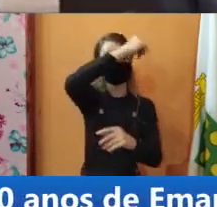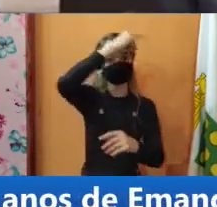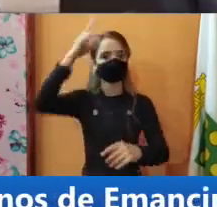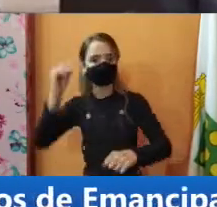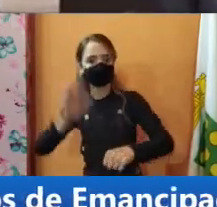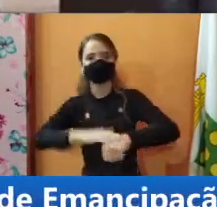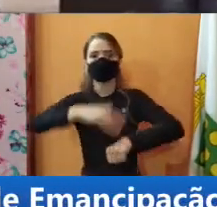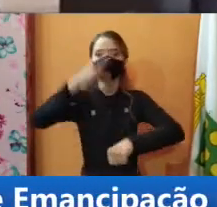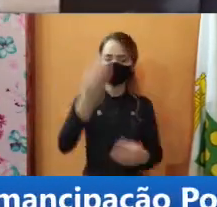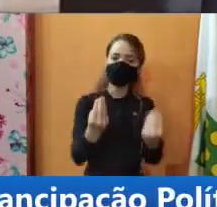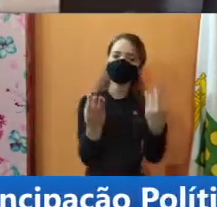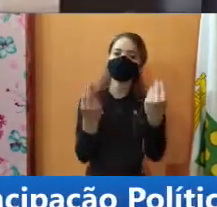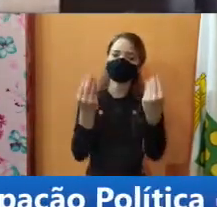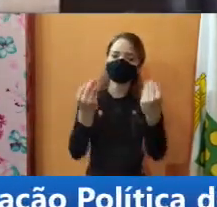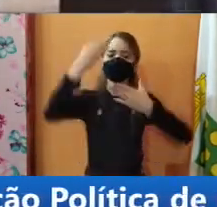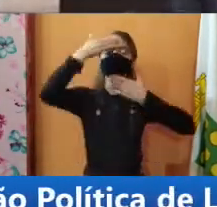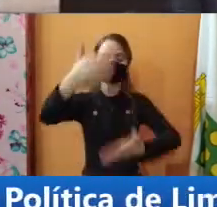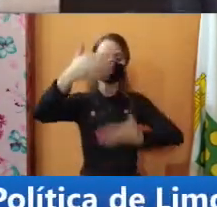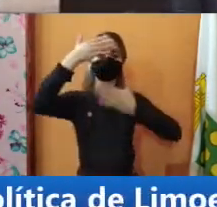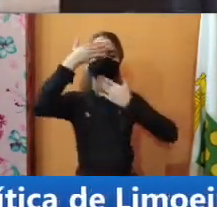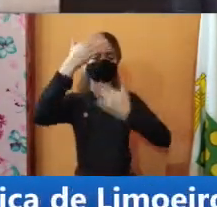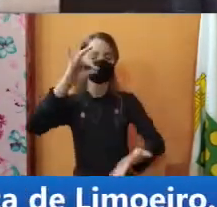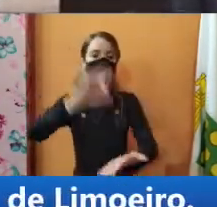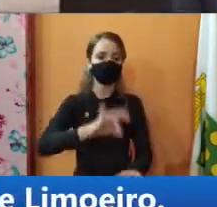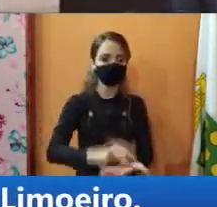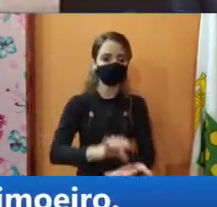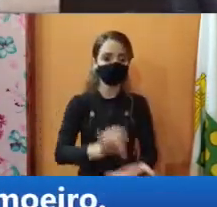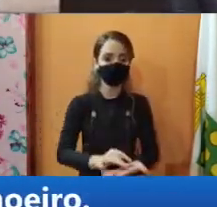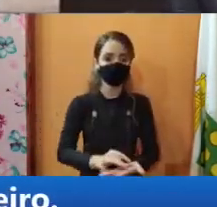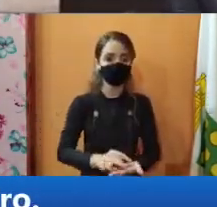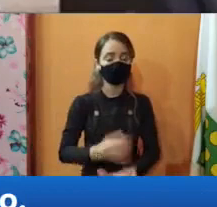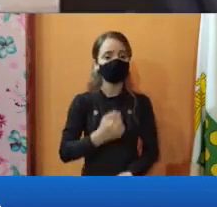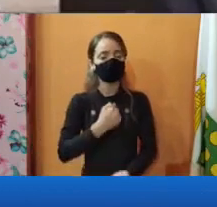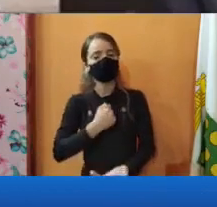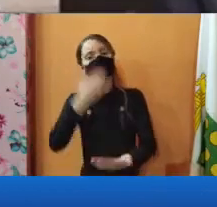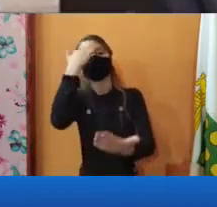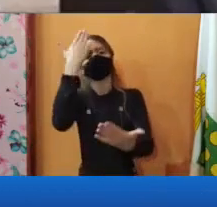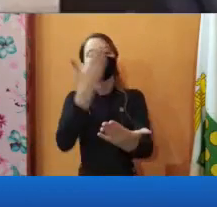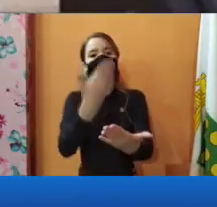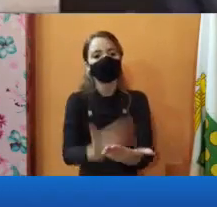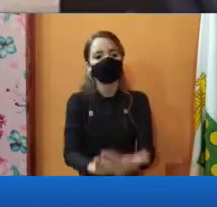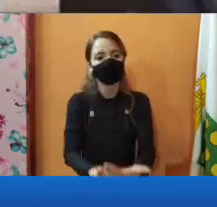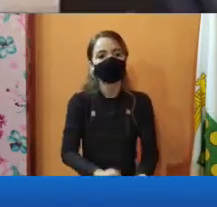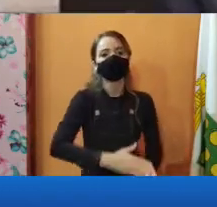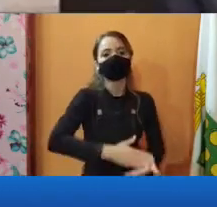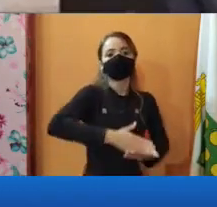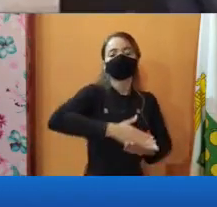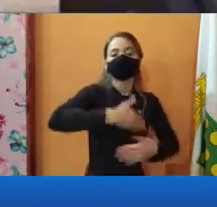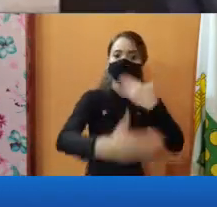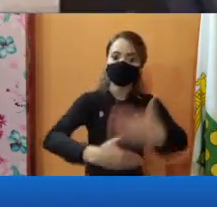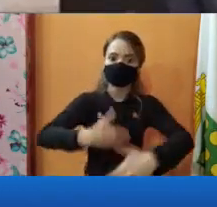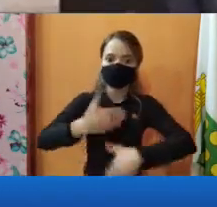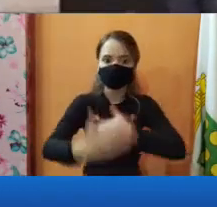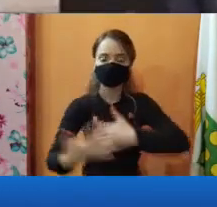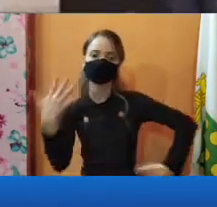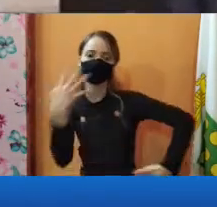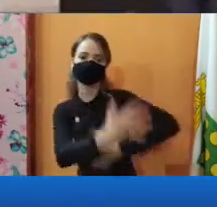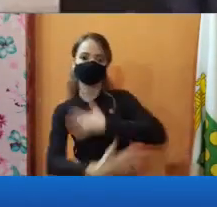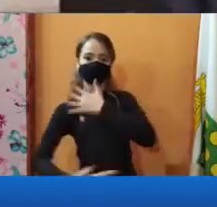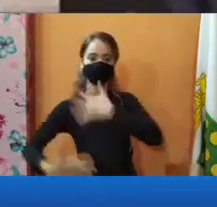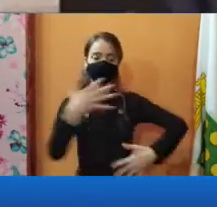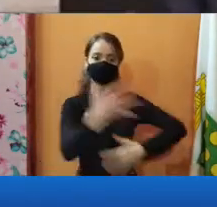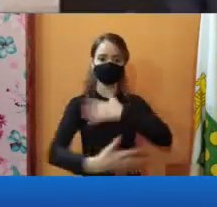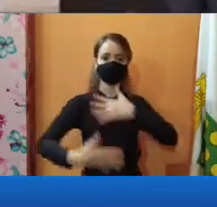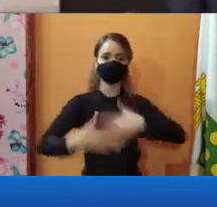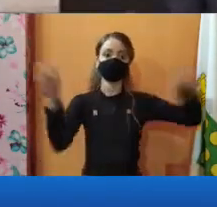de uma vez, também agradeço muito. Então, assim, eu acredito nessas iniciativas, eu acredito na participação da gente